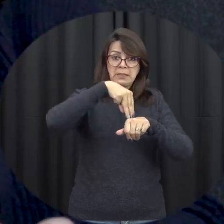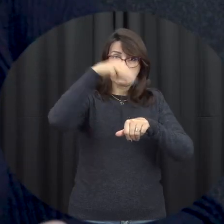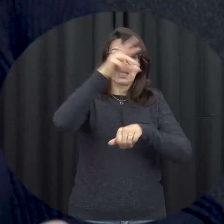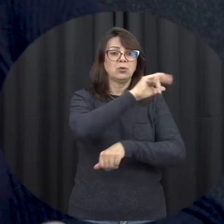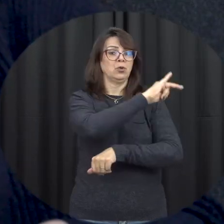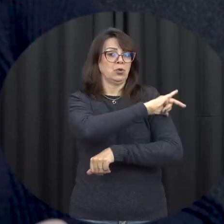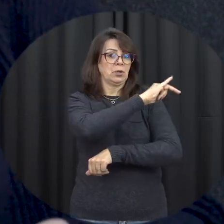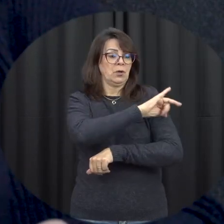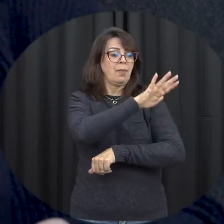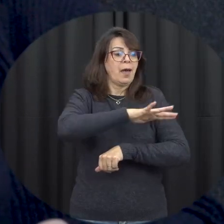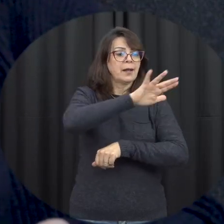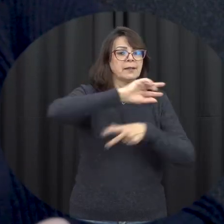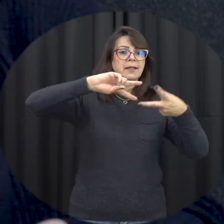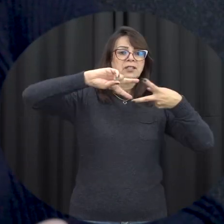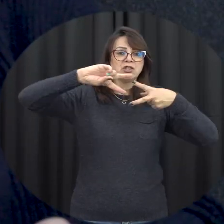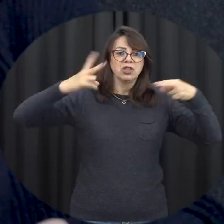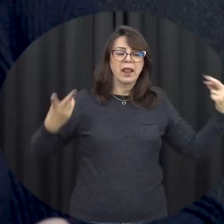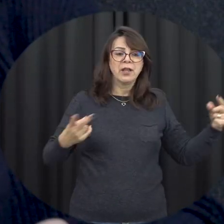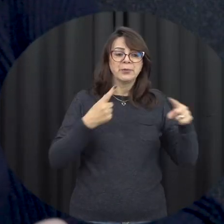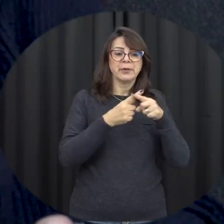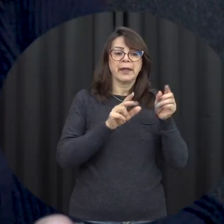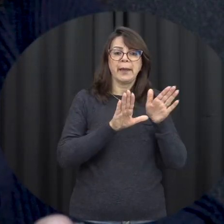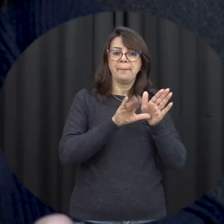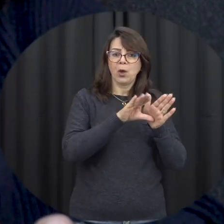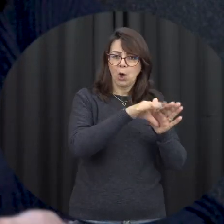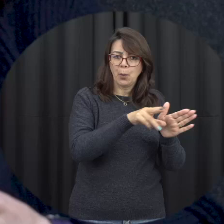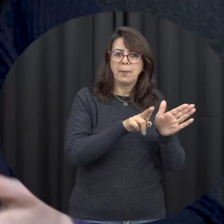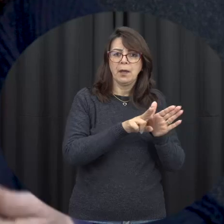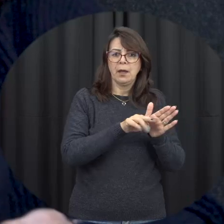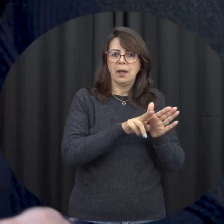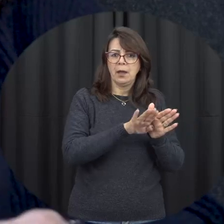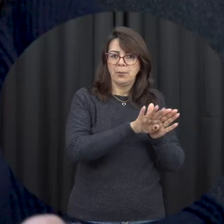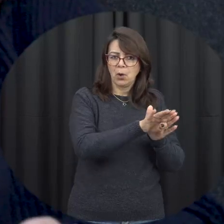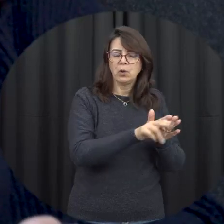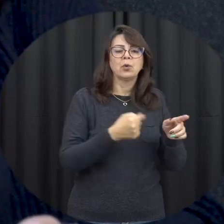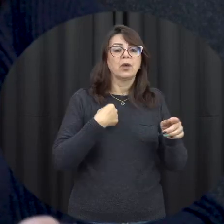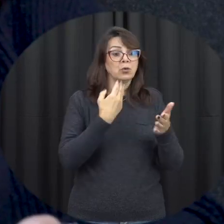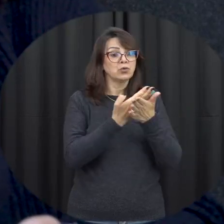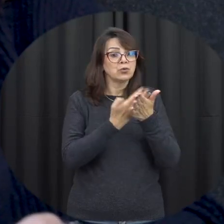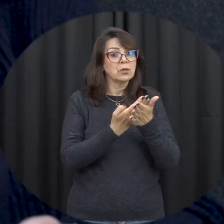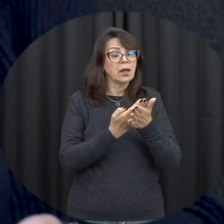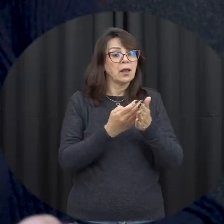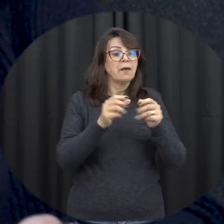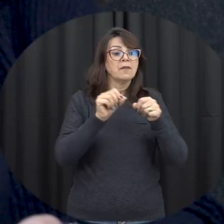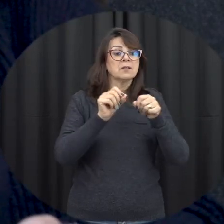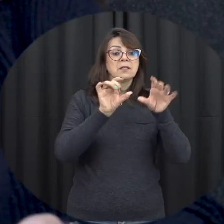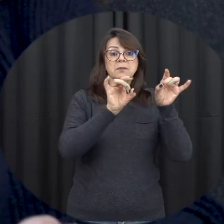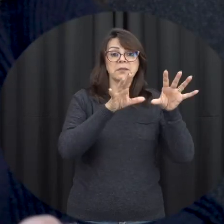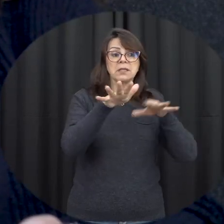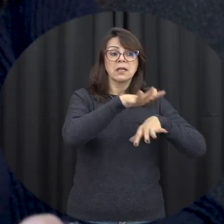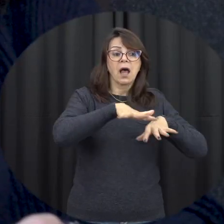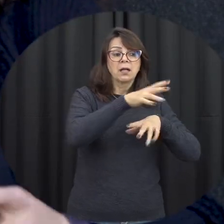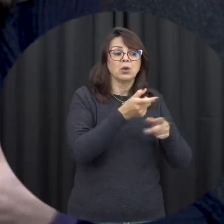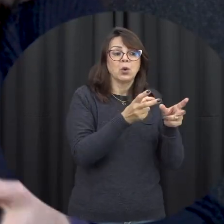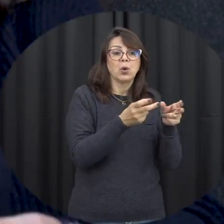o mestrado dele na área da genética, que ele é biólogo, e eu aproveitei esse período lá para fazer a minha especialização no controle